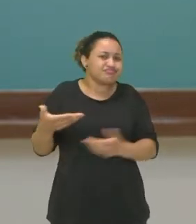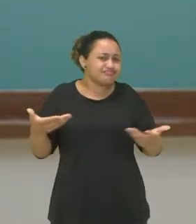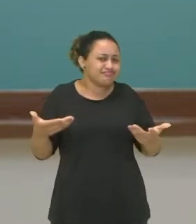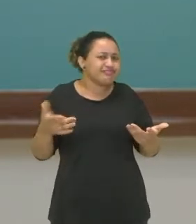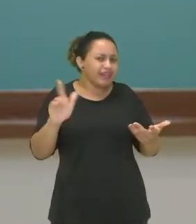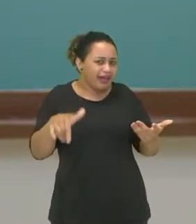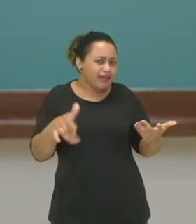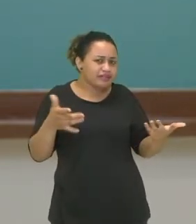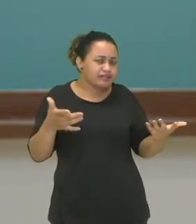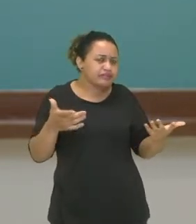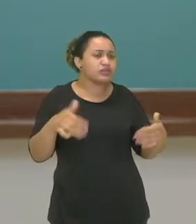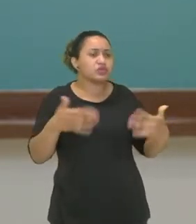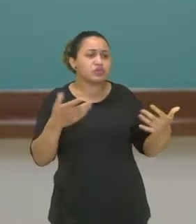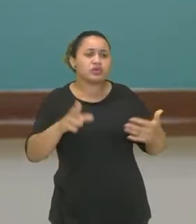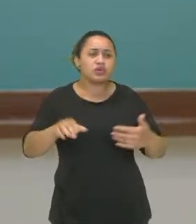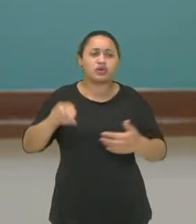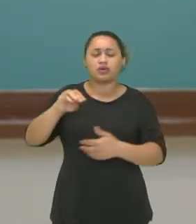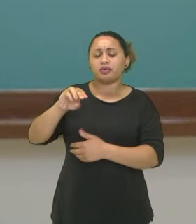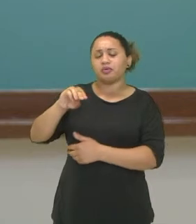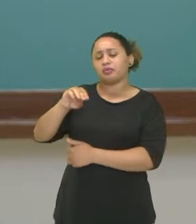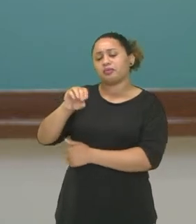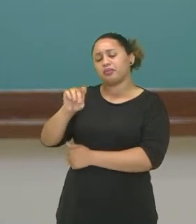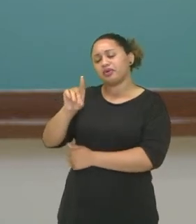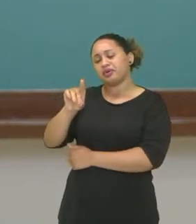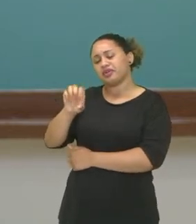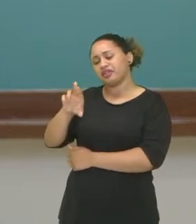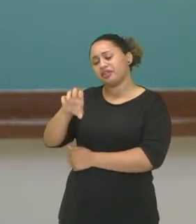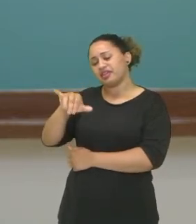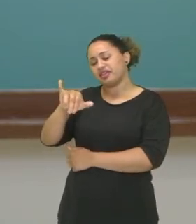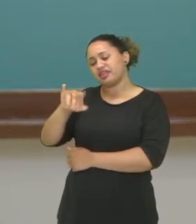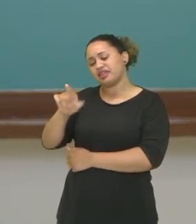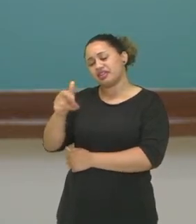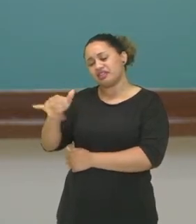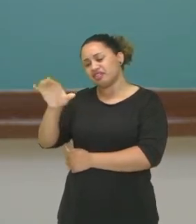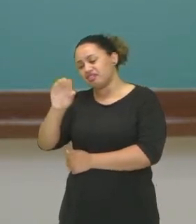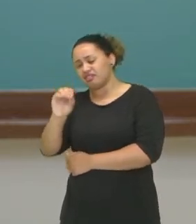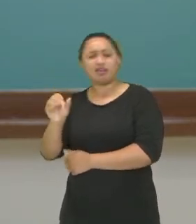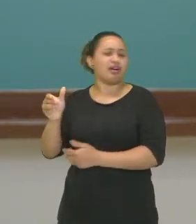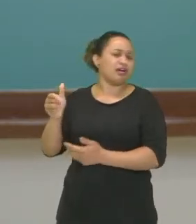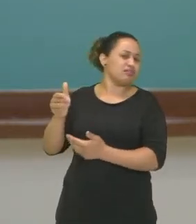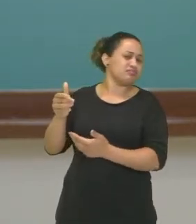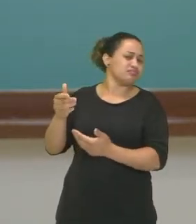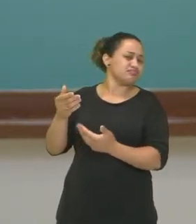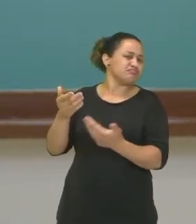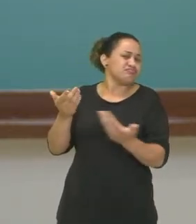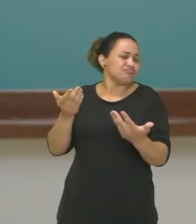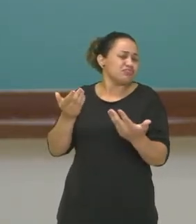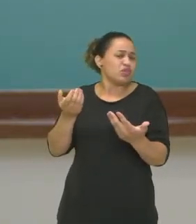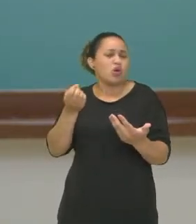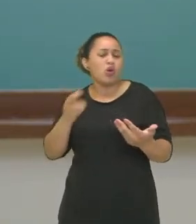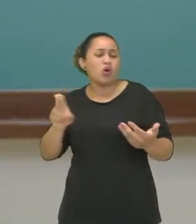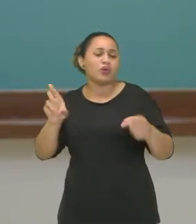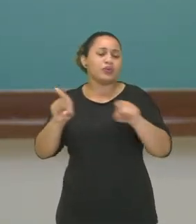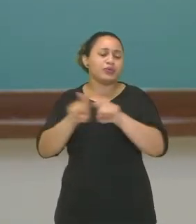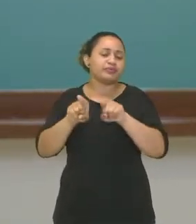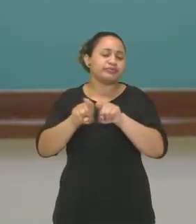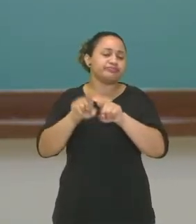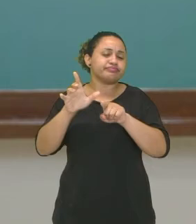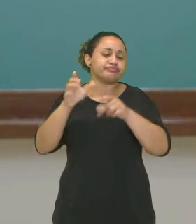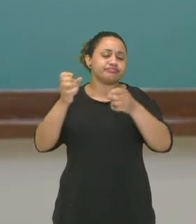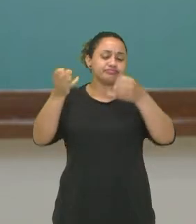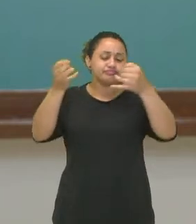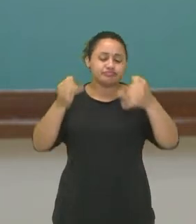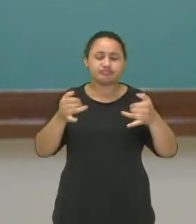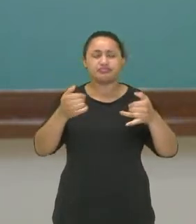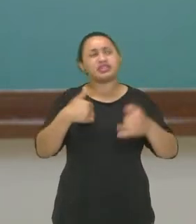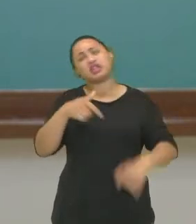usa esse termo, modernização, modernidade, modernismo, ou então, como eu já disse,